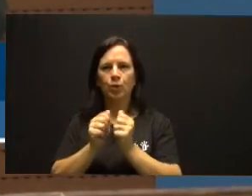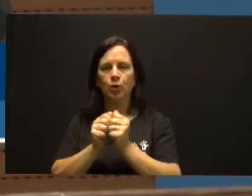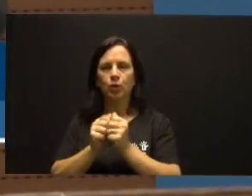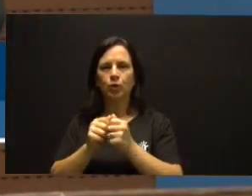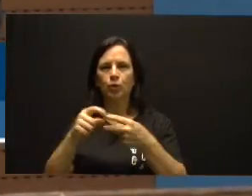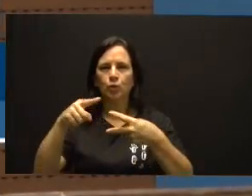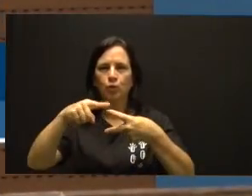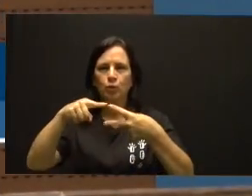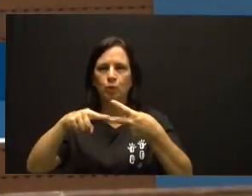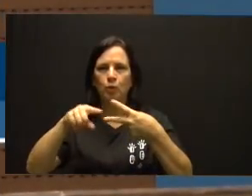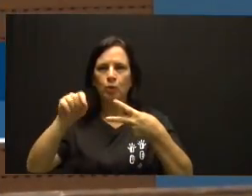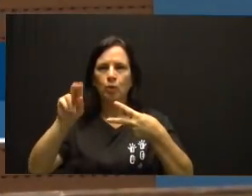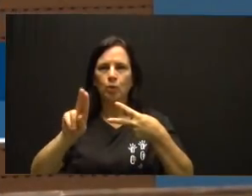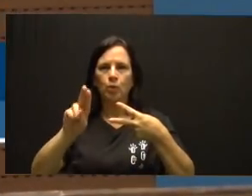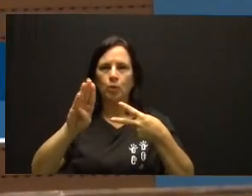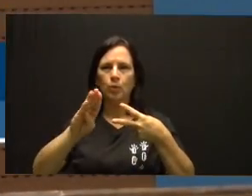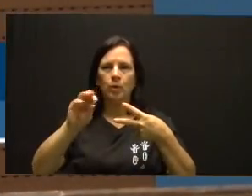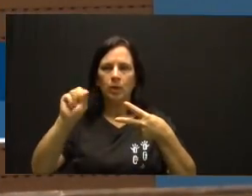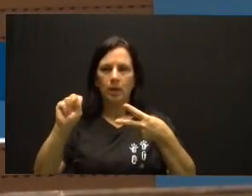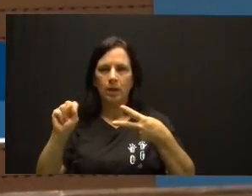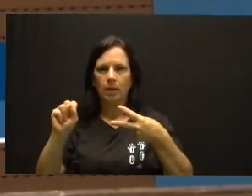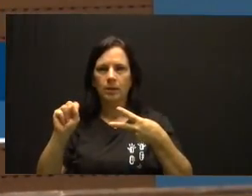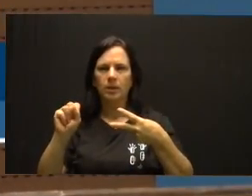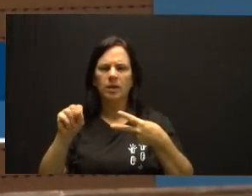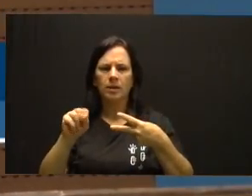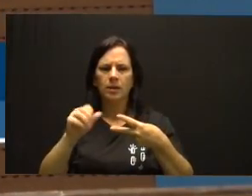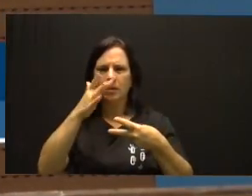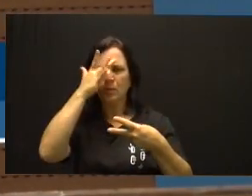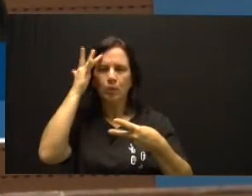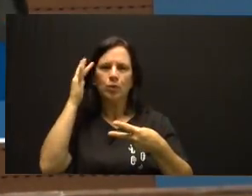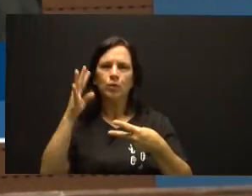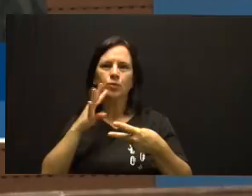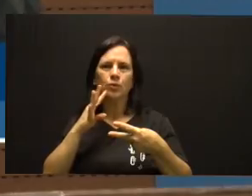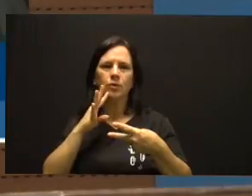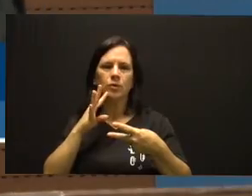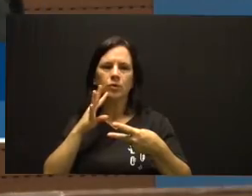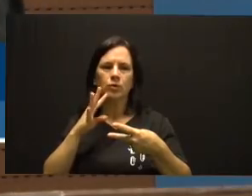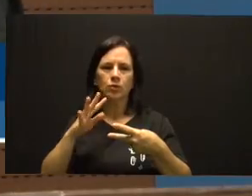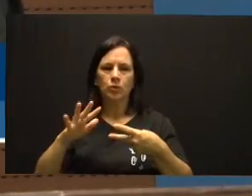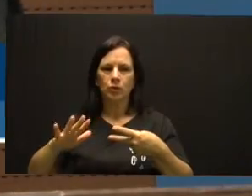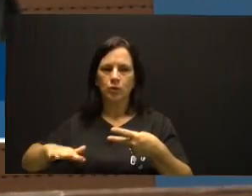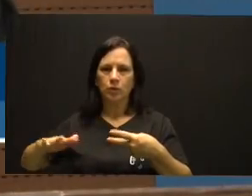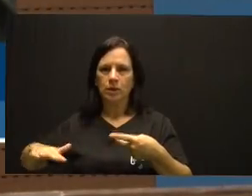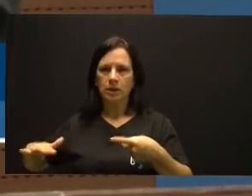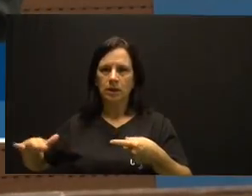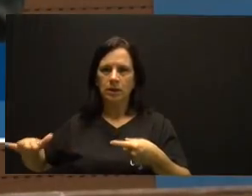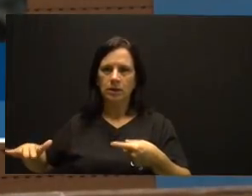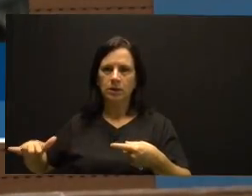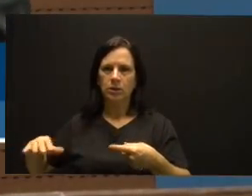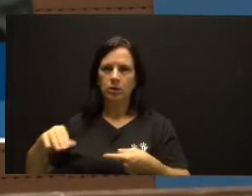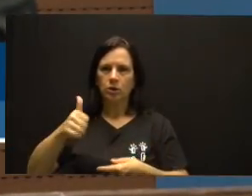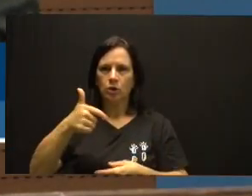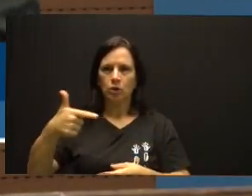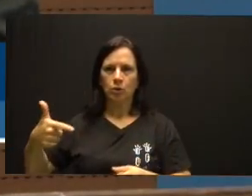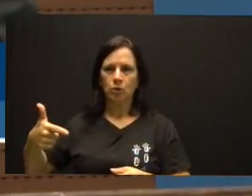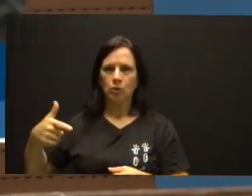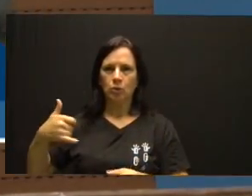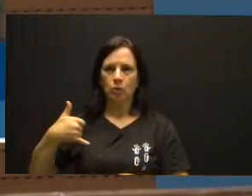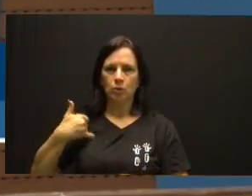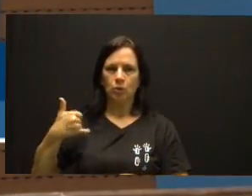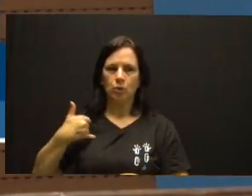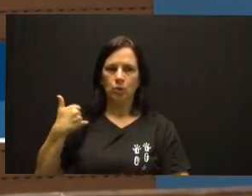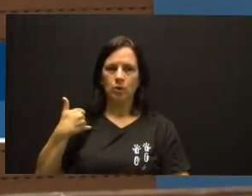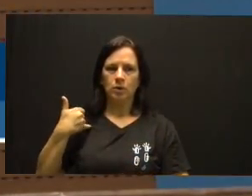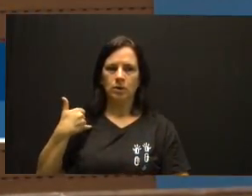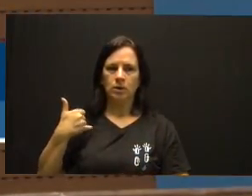aquelas... O CAISME, pessoal, para quem não conhece, ele junta aquelas crianças que têm de 12, vereador